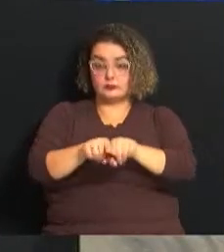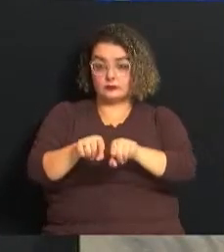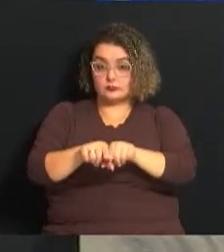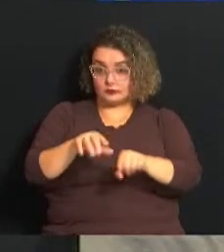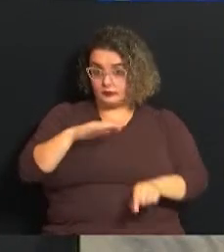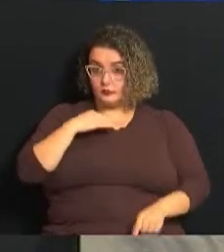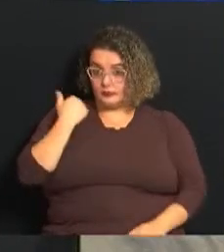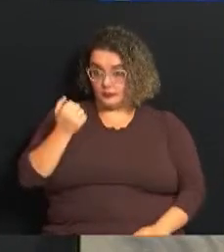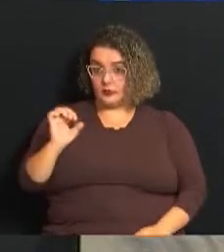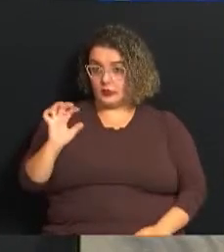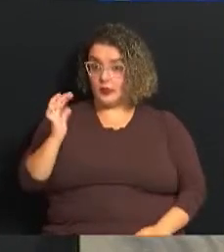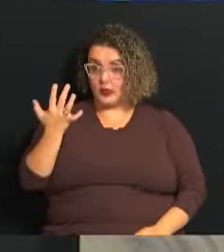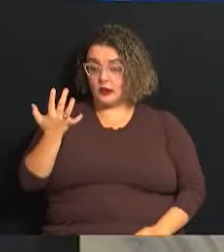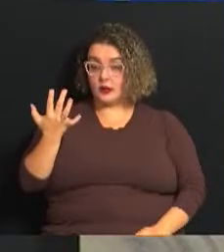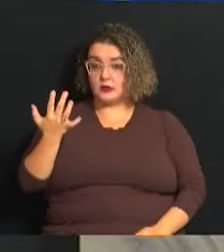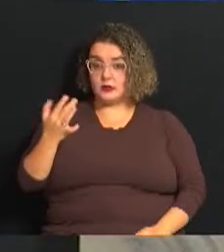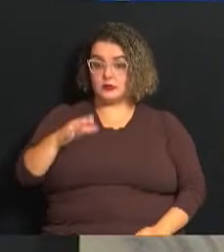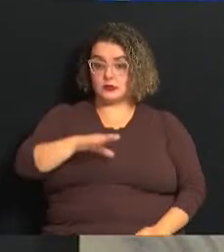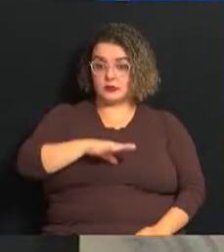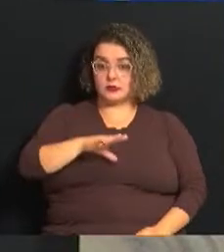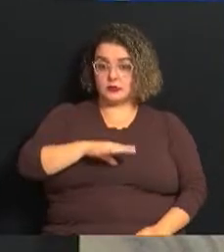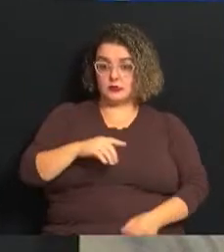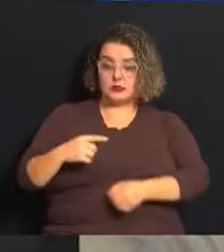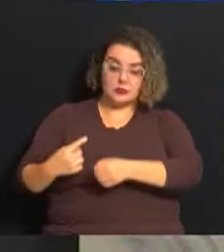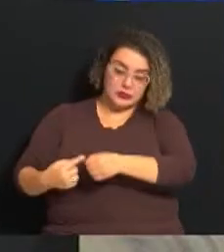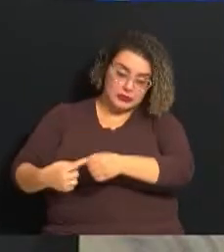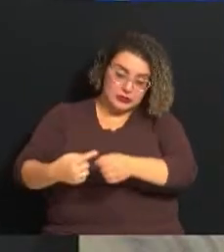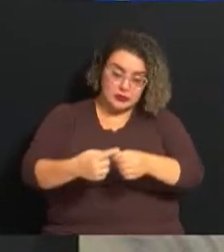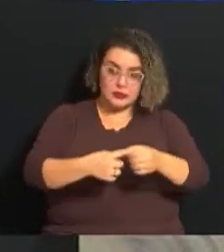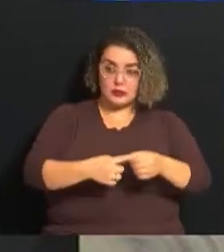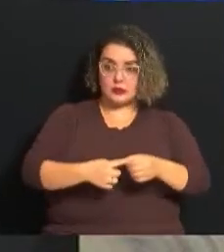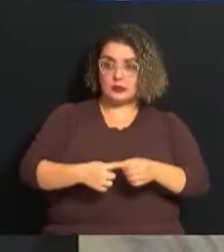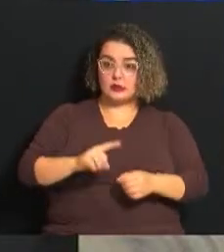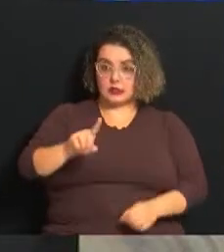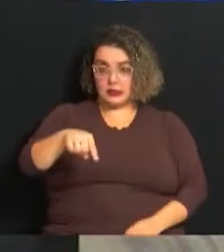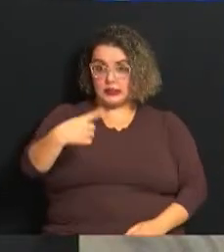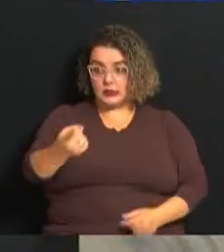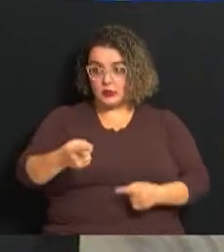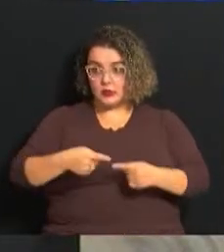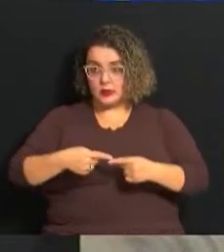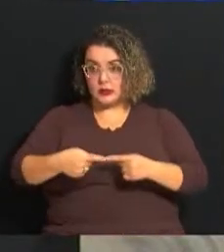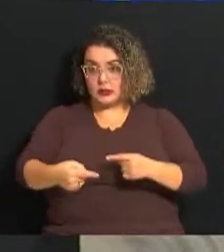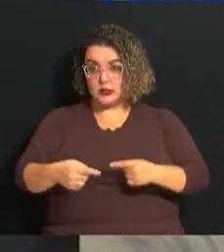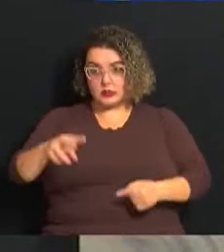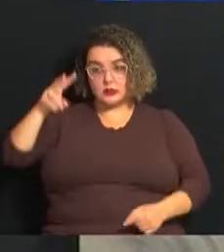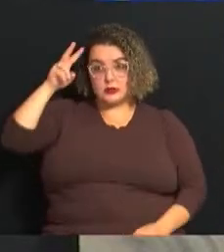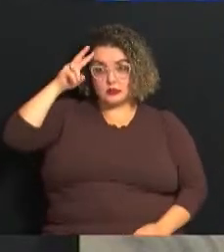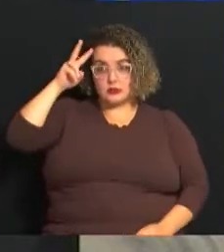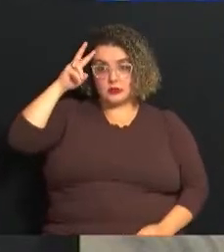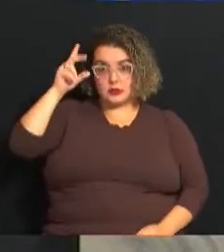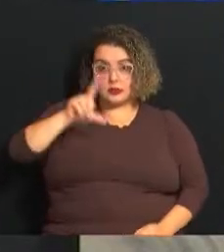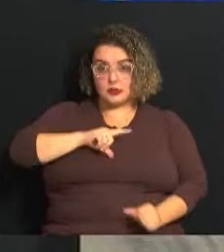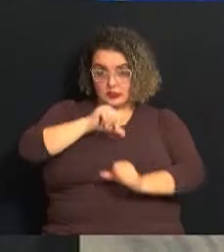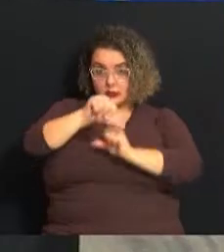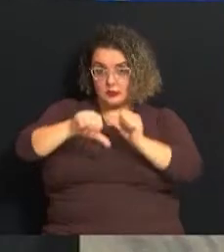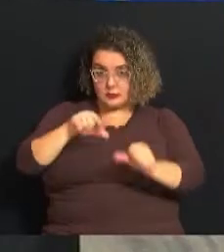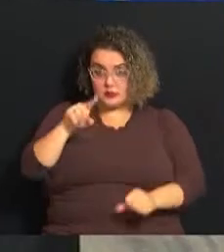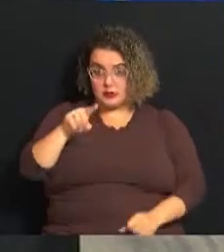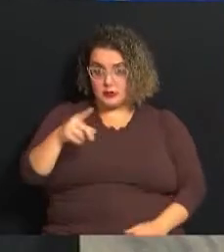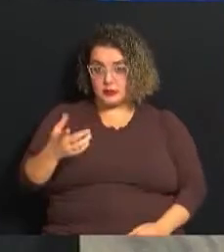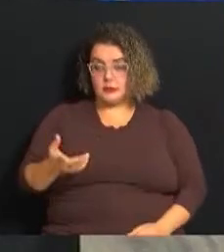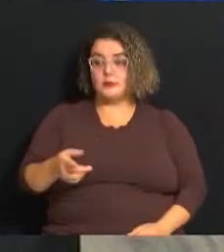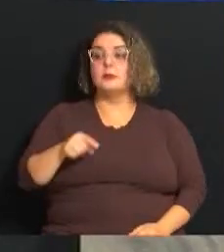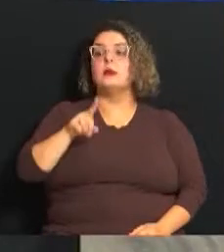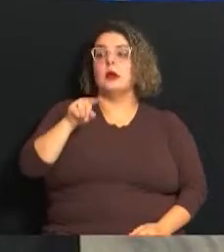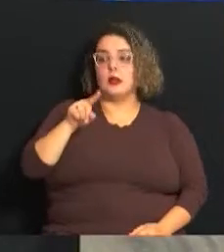que acontecem na nossa cidade e na região. E a partir da próxima semana, da segunda-feira, tem uma mudança, né? Justamente